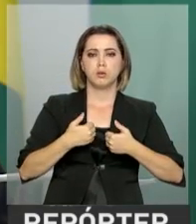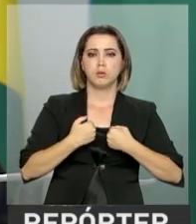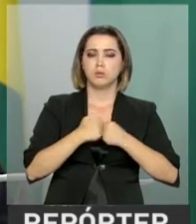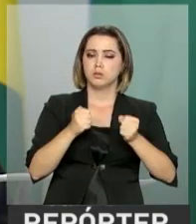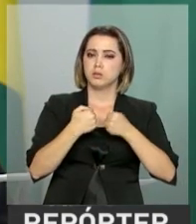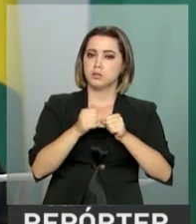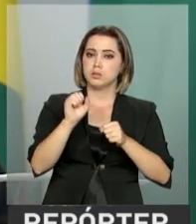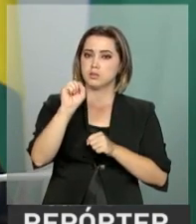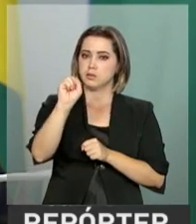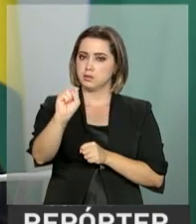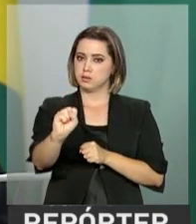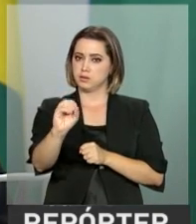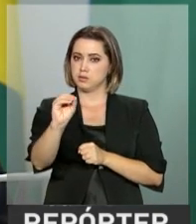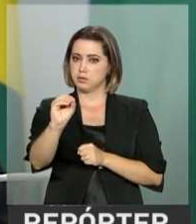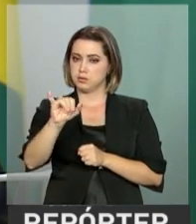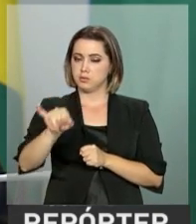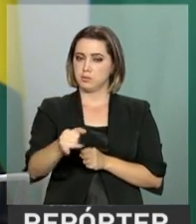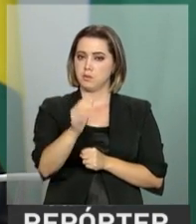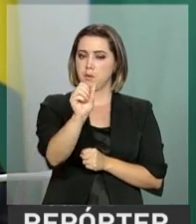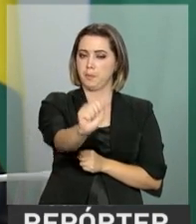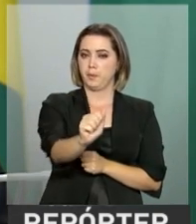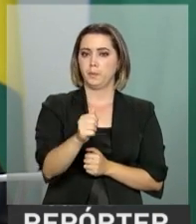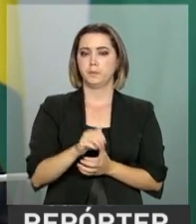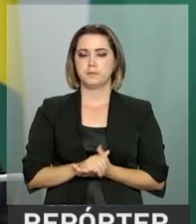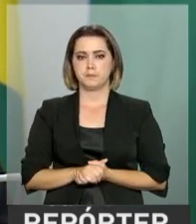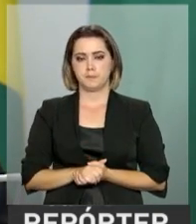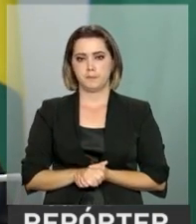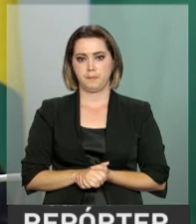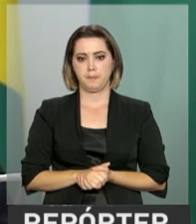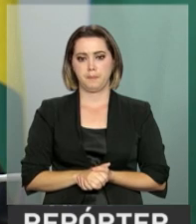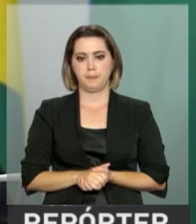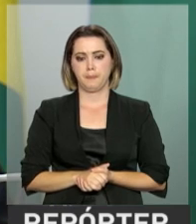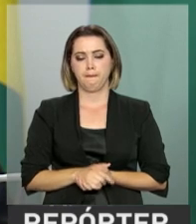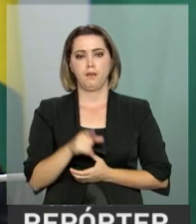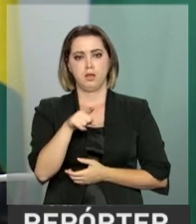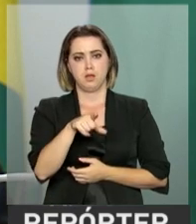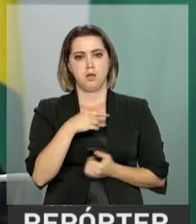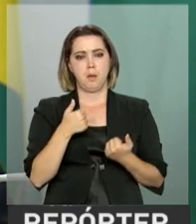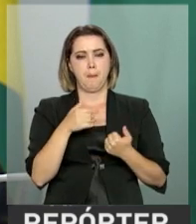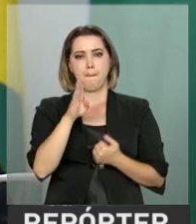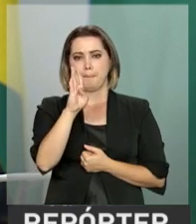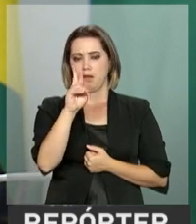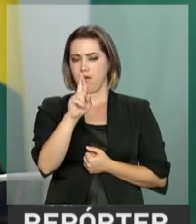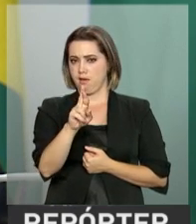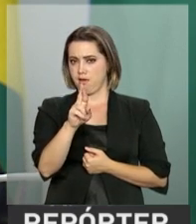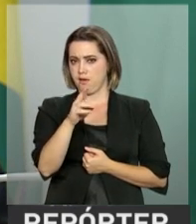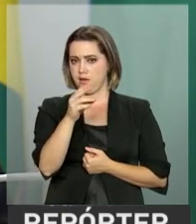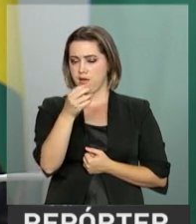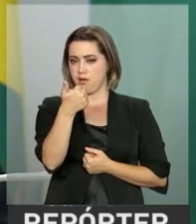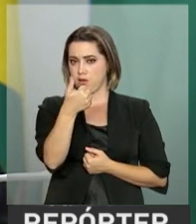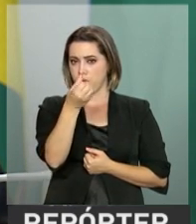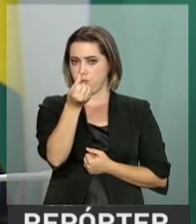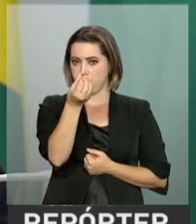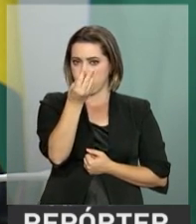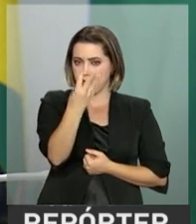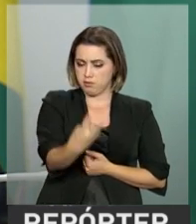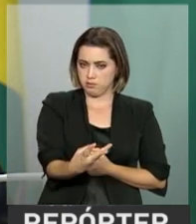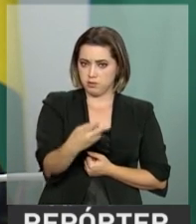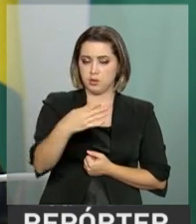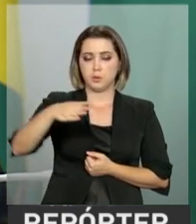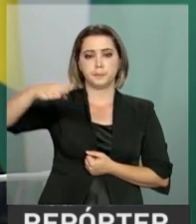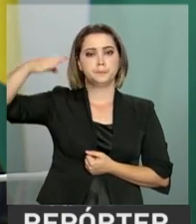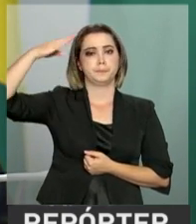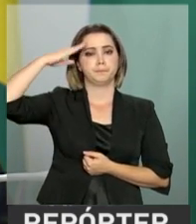nesse caso da Rodovia do do Pará né 163 BR 63 BR 1663 o o exército está